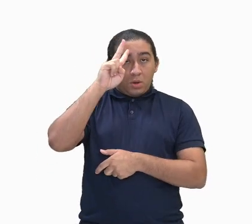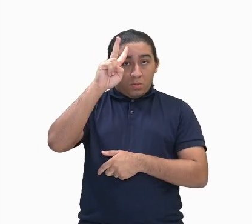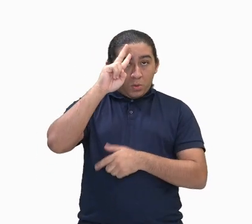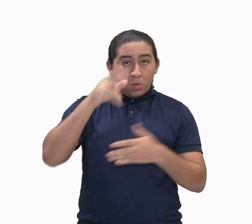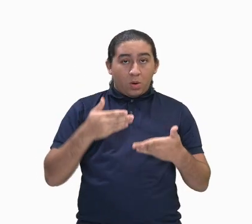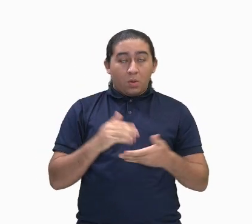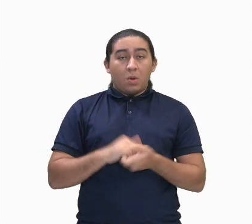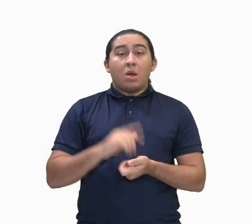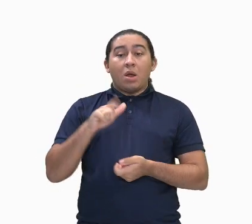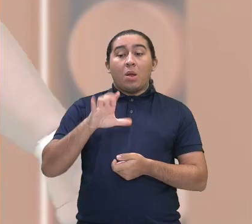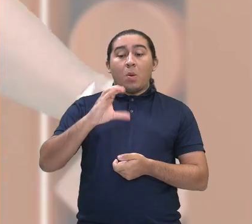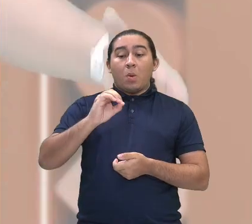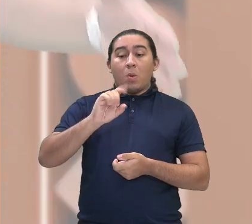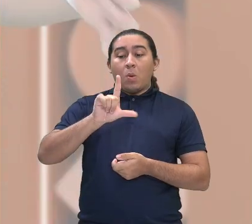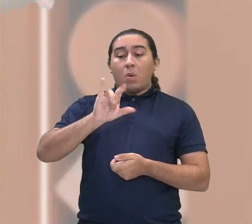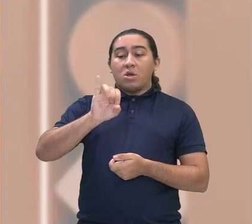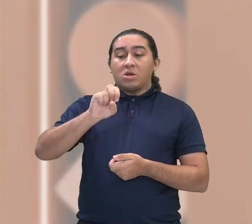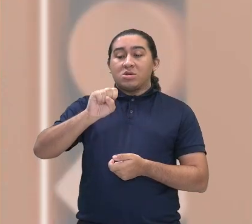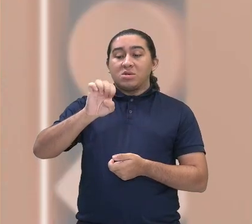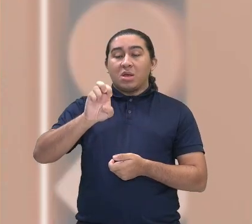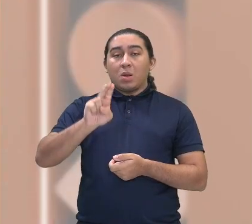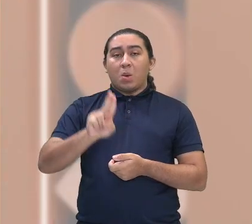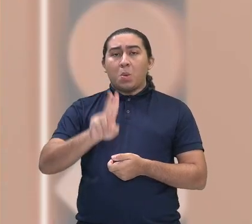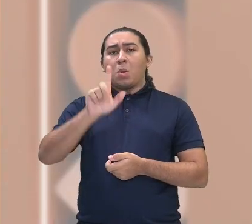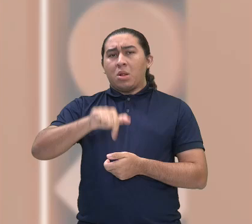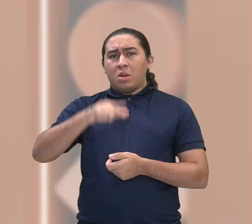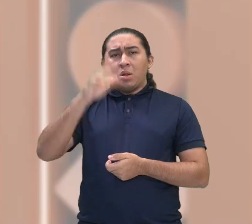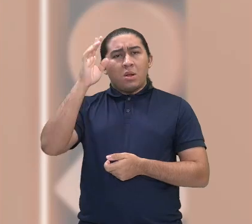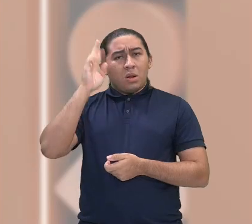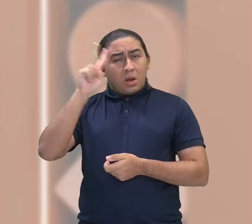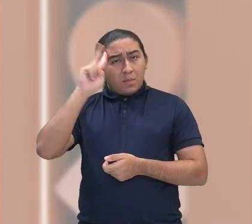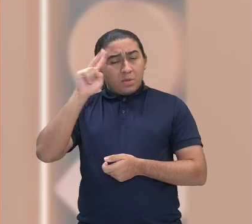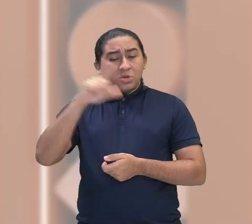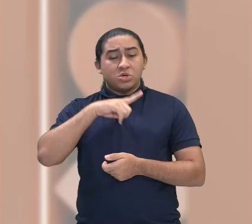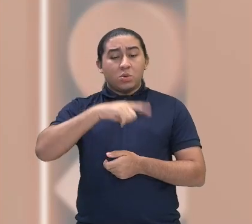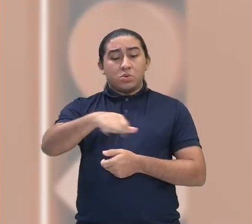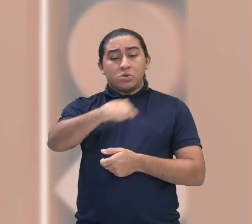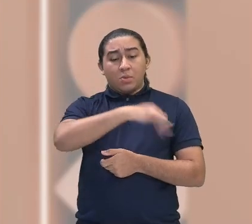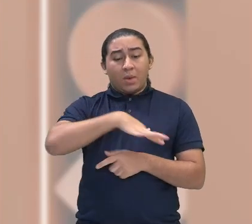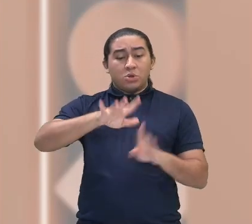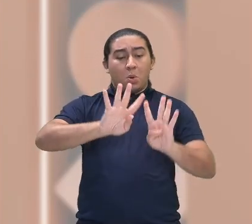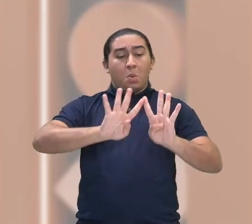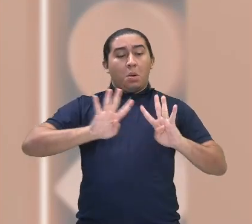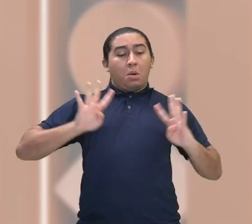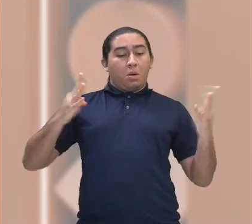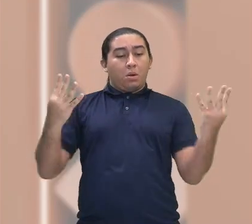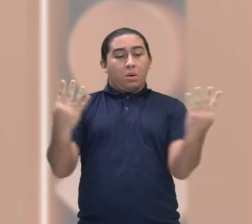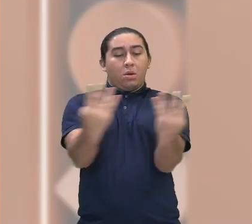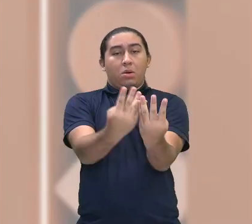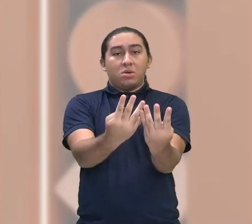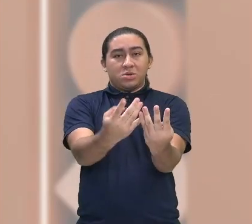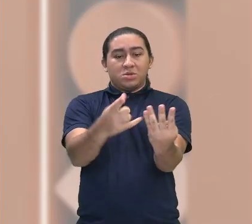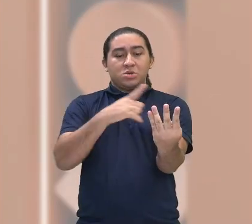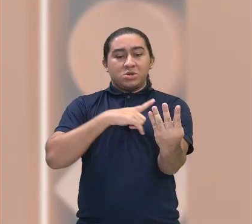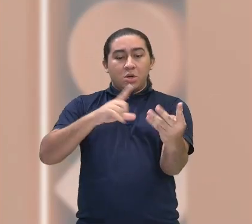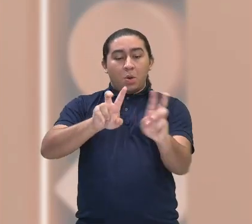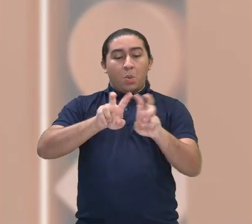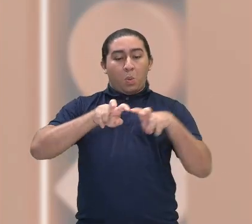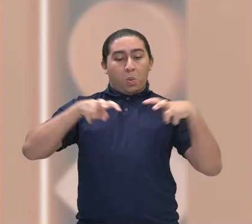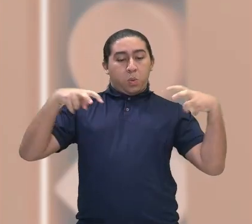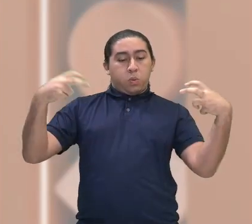o Coliseu, né? Que era aquele anfiteatro enorme onde se fazia os espetáculos ali, as lutas